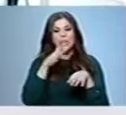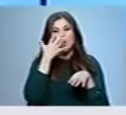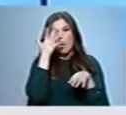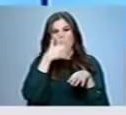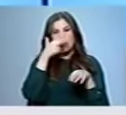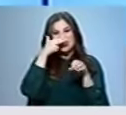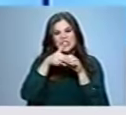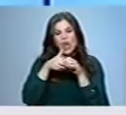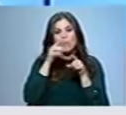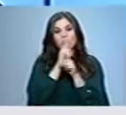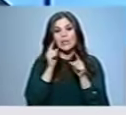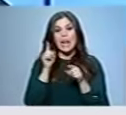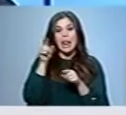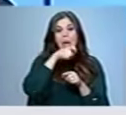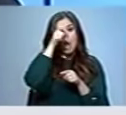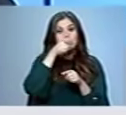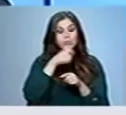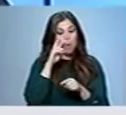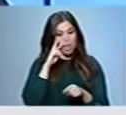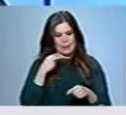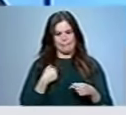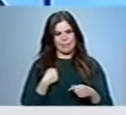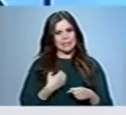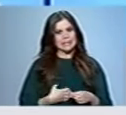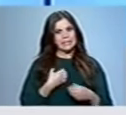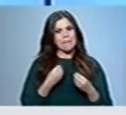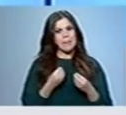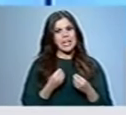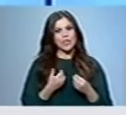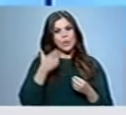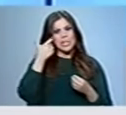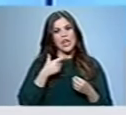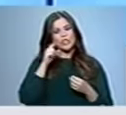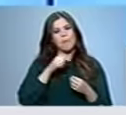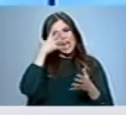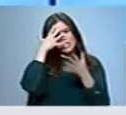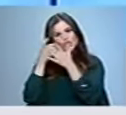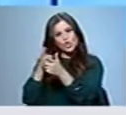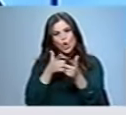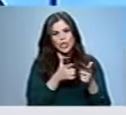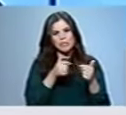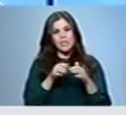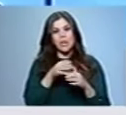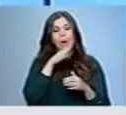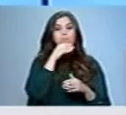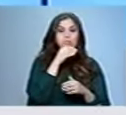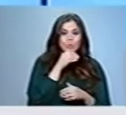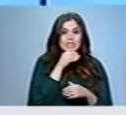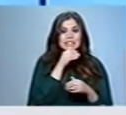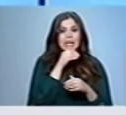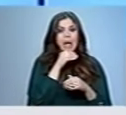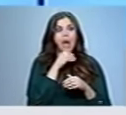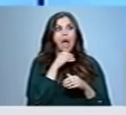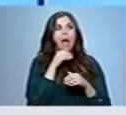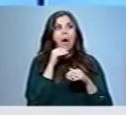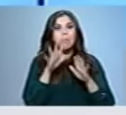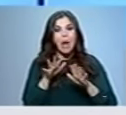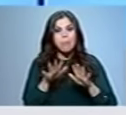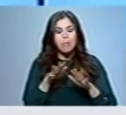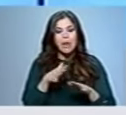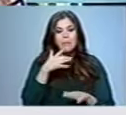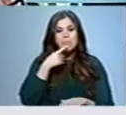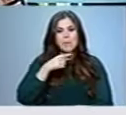Haram, e as pessoas olhavam para mim e tinham medo que eu fosse um elemento de Boko Haram, acaba por ser dura. A polícia mandou-me parar 23 vezes, 8 vezes logo no meu